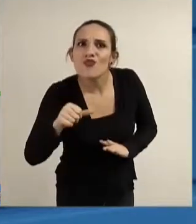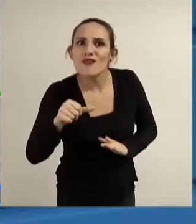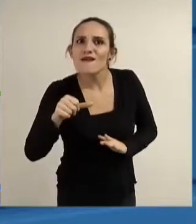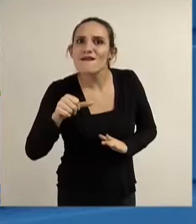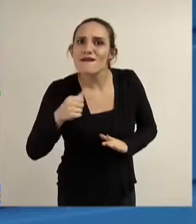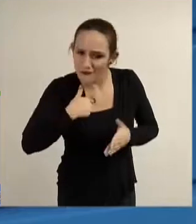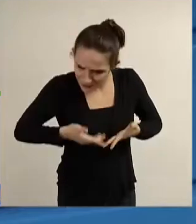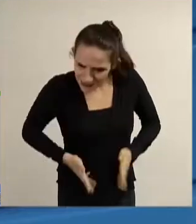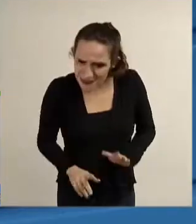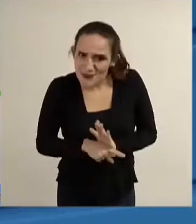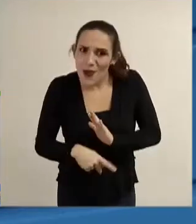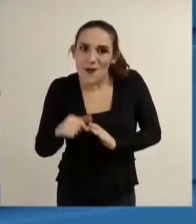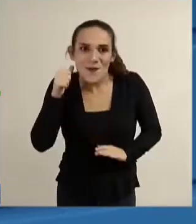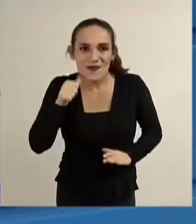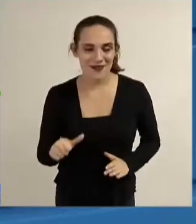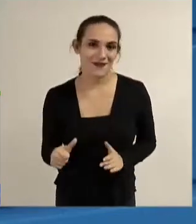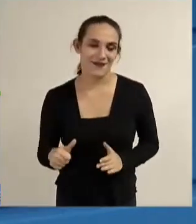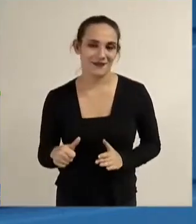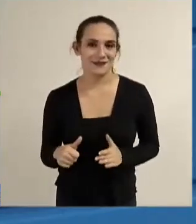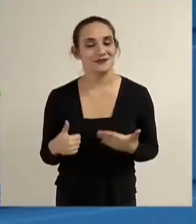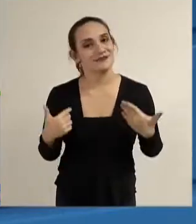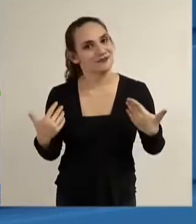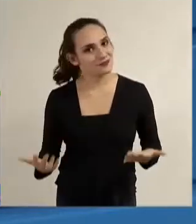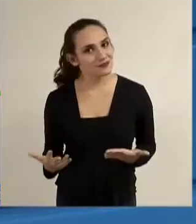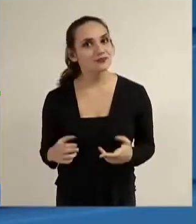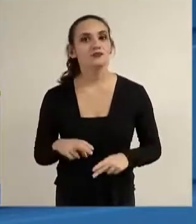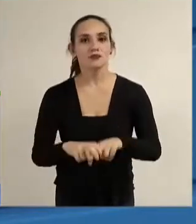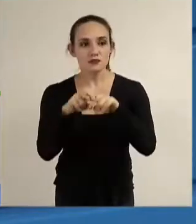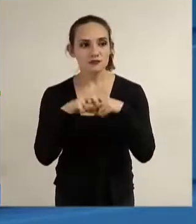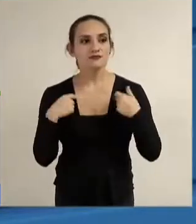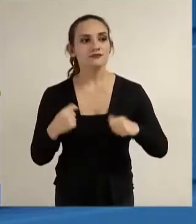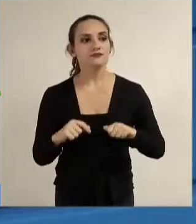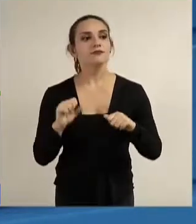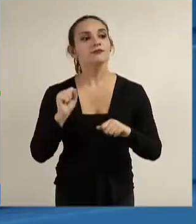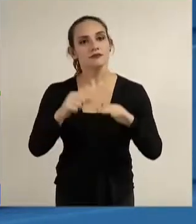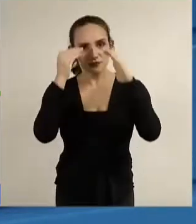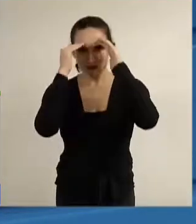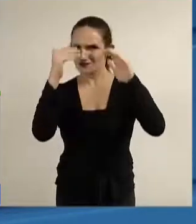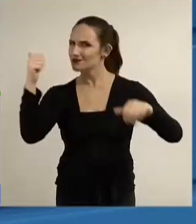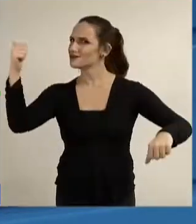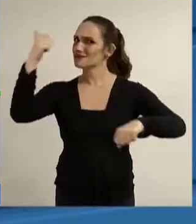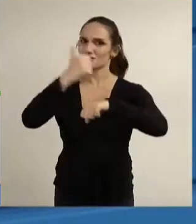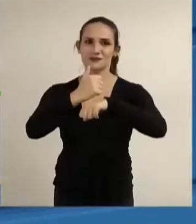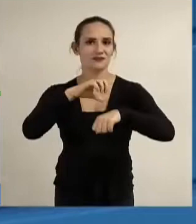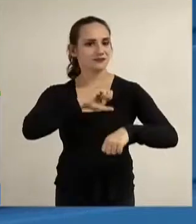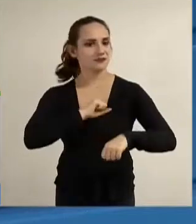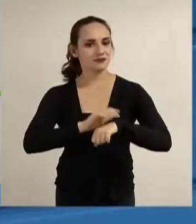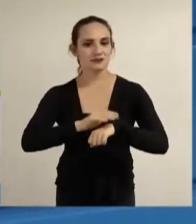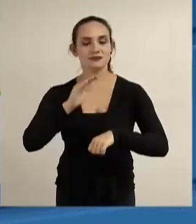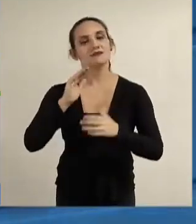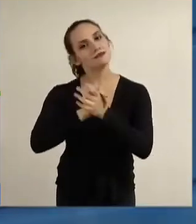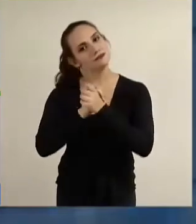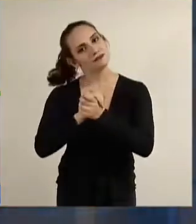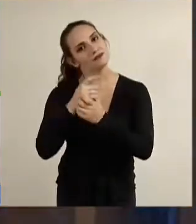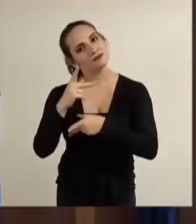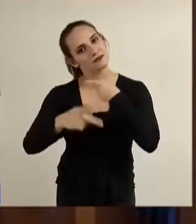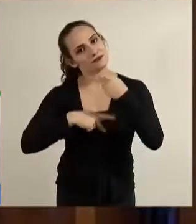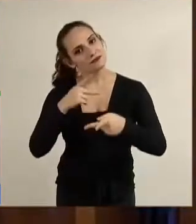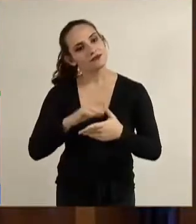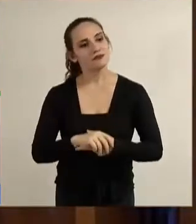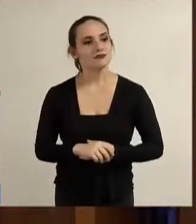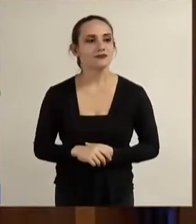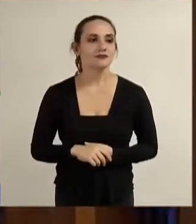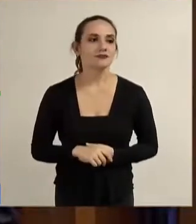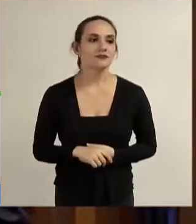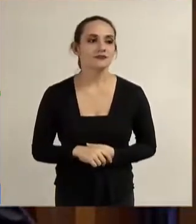veio de uma mulher, todos nós viemos, então temos que ter um respeito acima de tudo e muito amor. Parabéns pelo pronunciamento de Vossa Excelência.